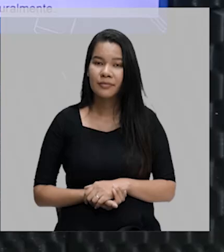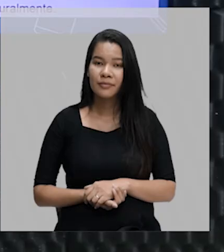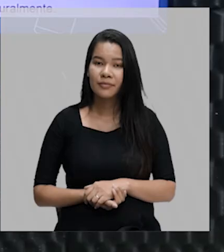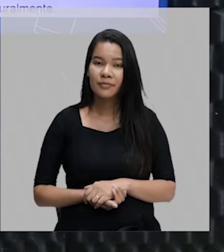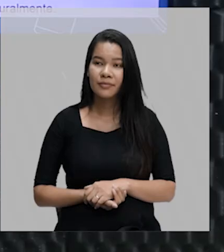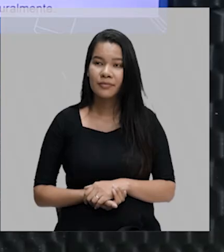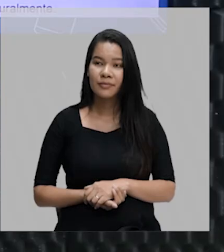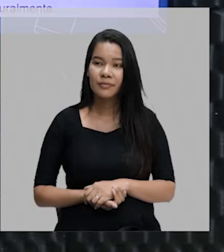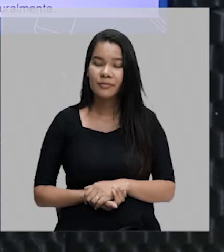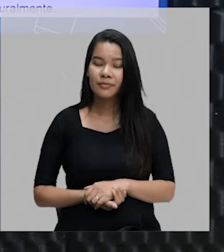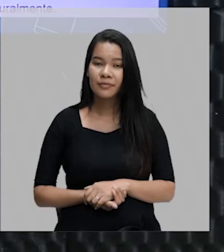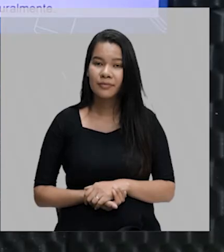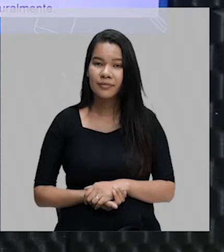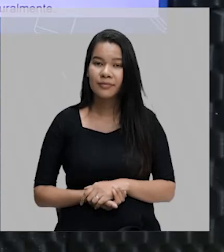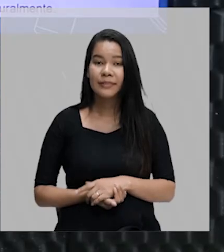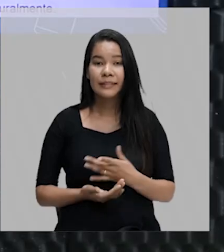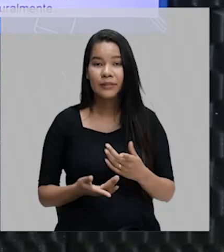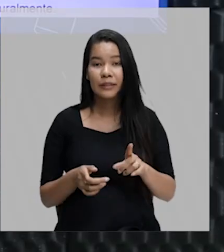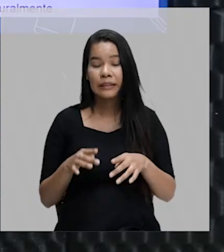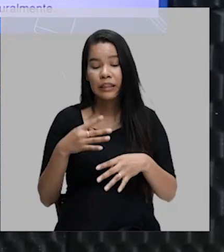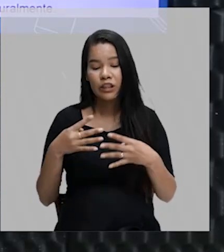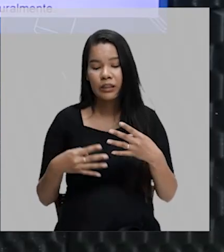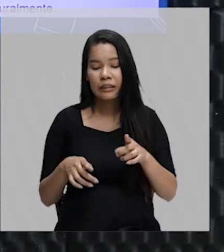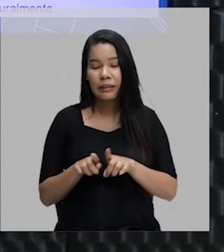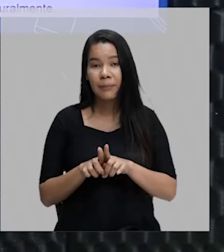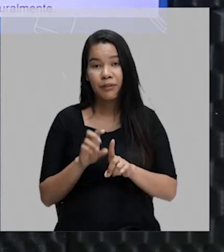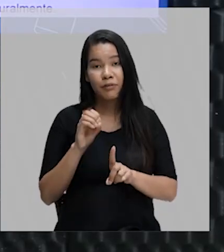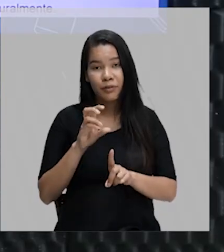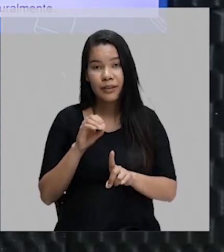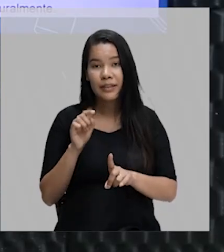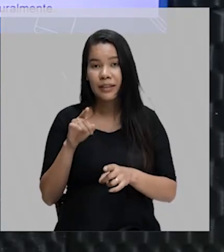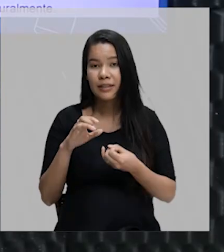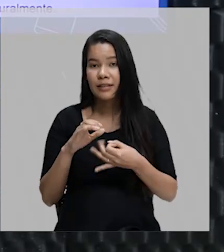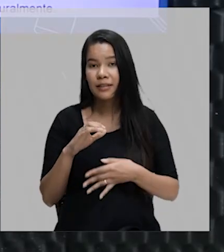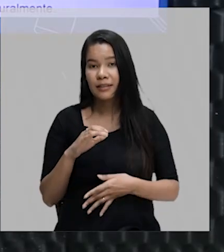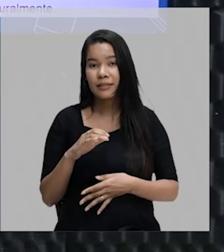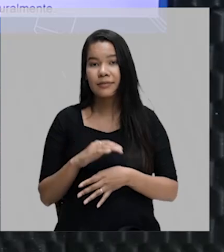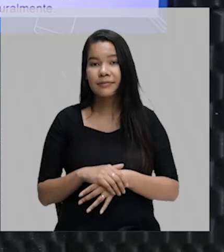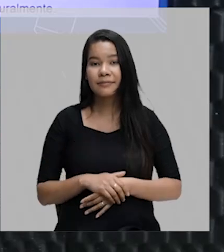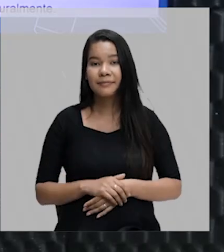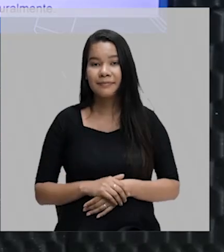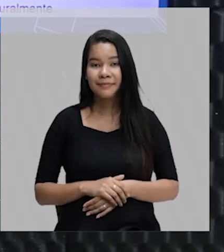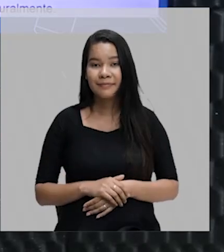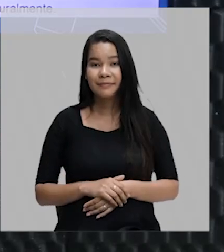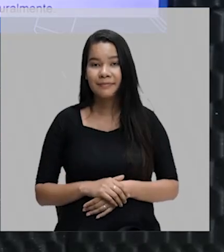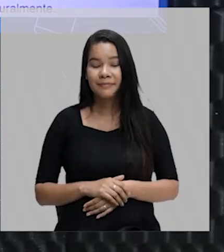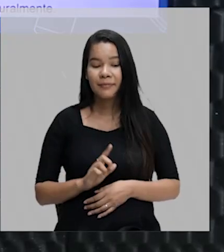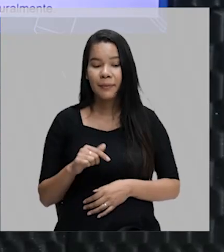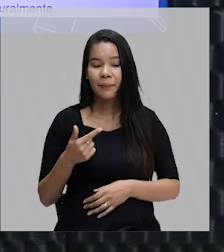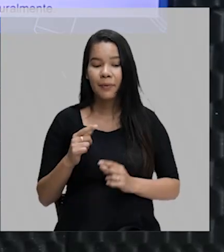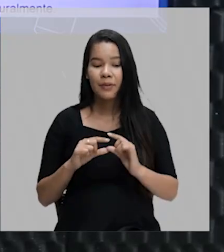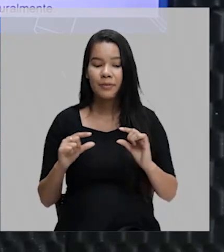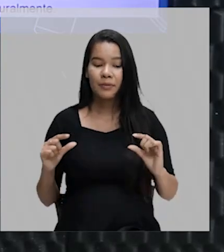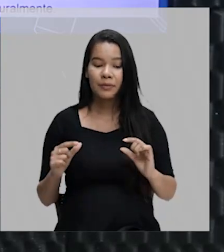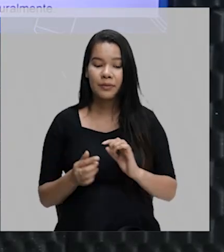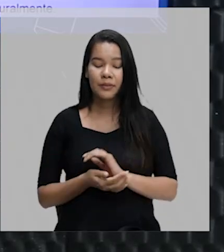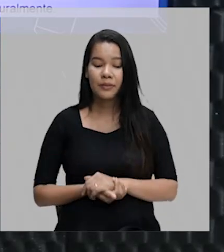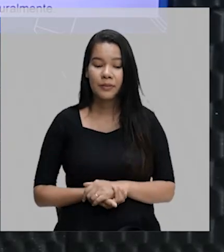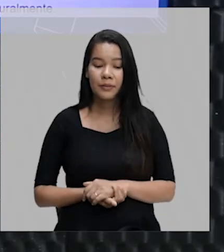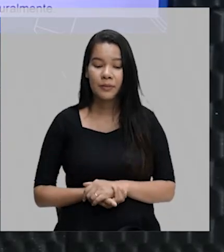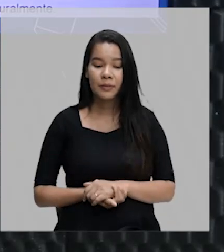Então, o componente genético também ele influi nessas características, né, do indivíduo. Próxima